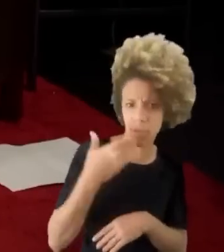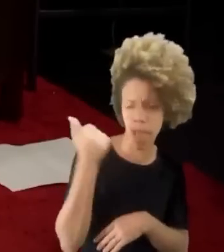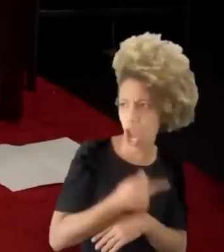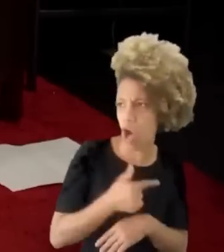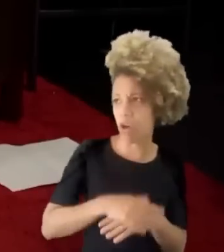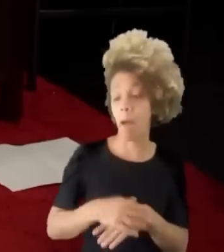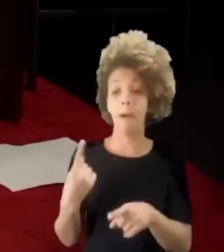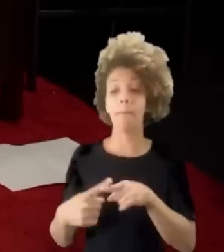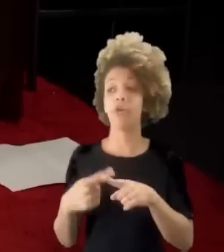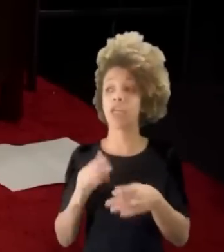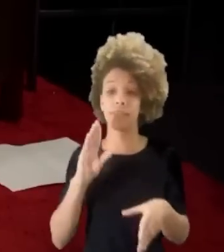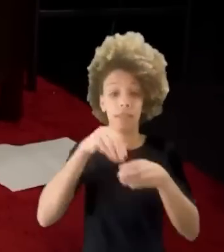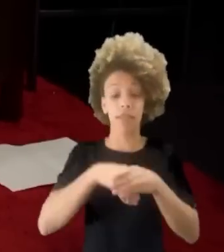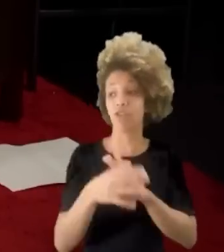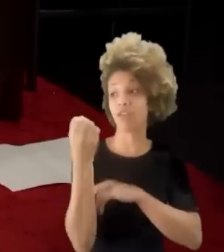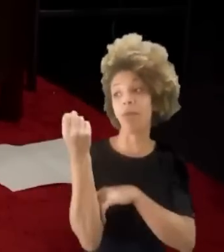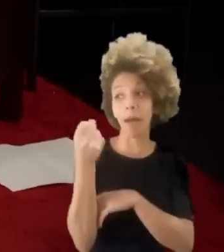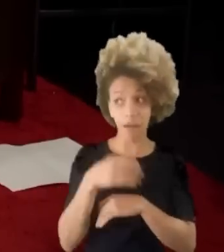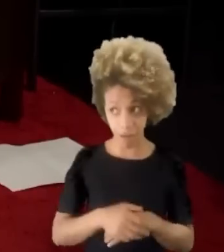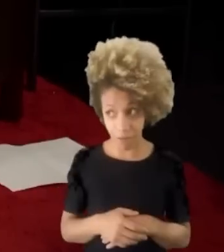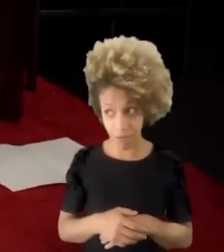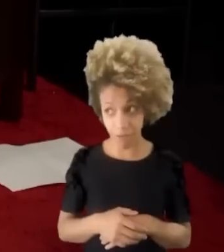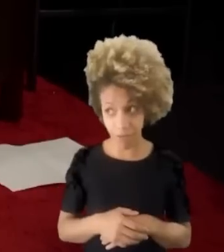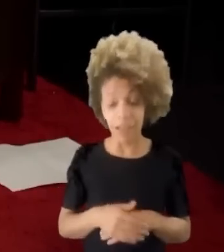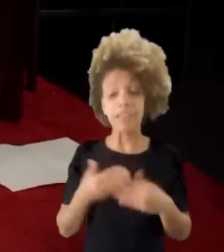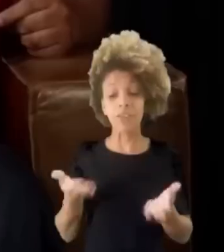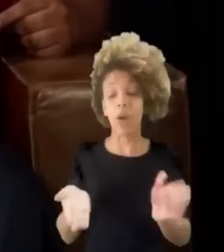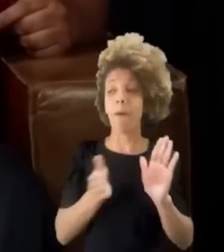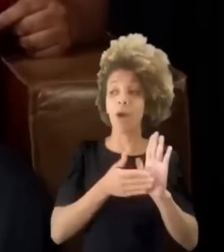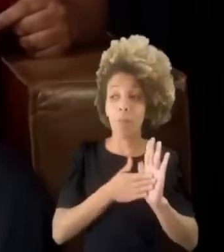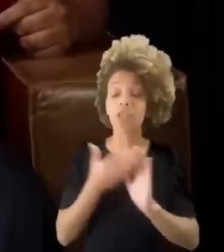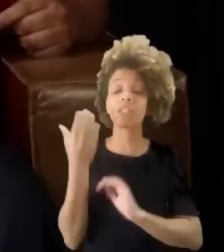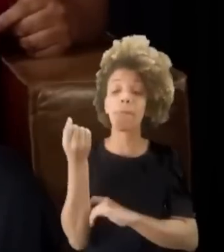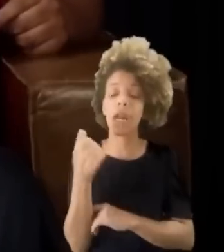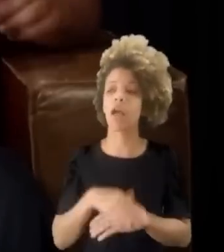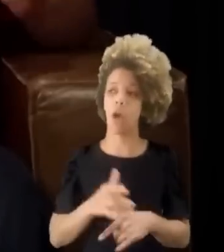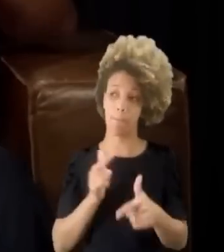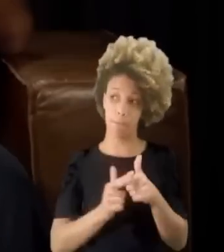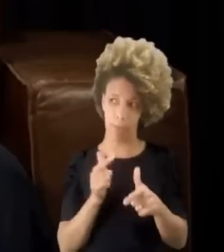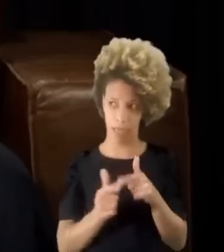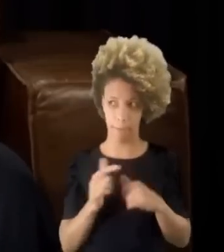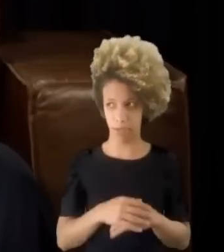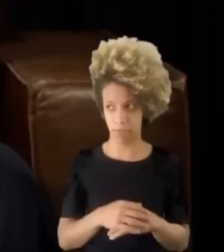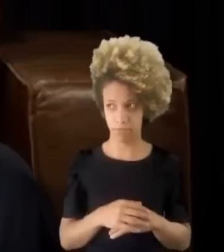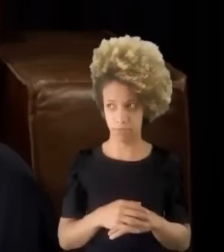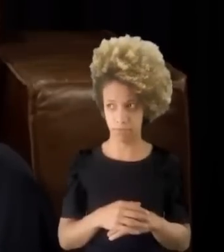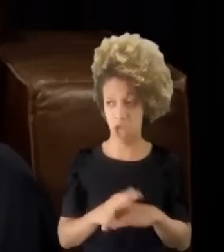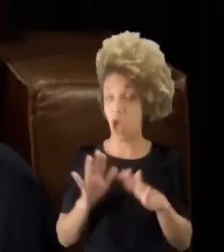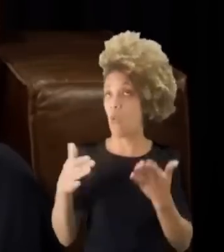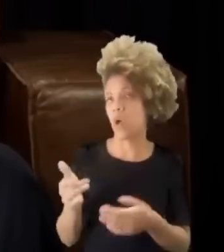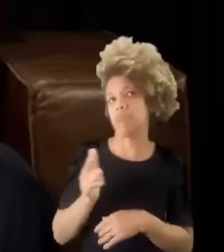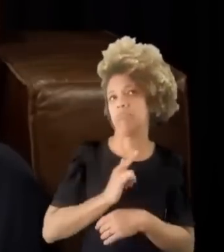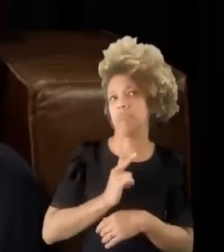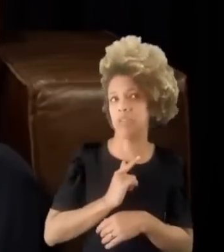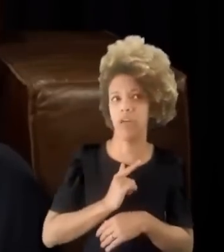Nossa e nós não é o país do chocolate é porque nós tá dentro da ideia Branca então a ideia branca é um problema então quando quando